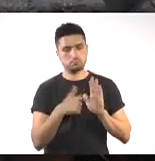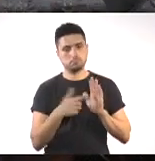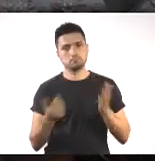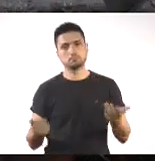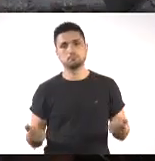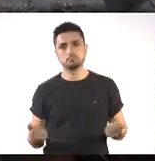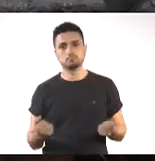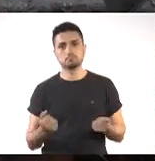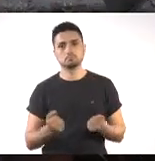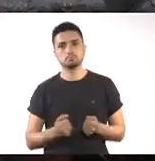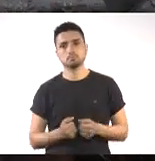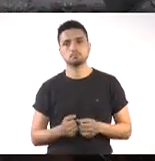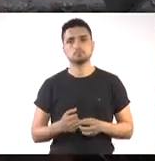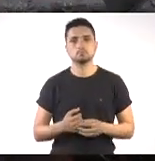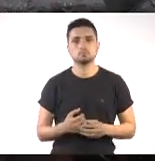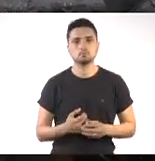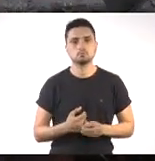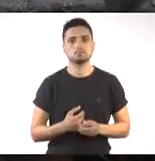vezes,